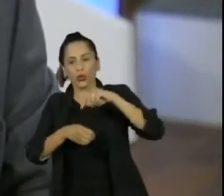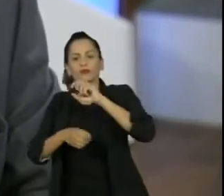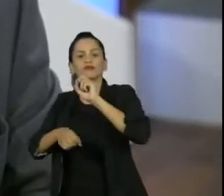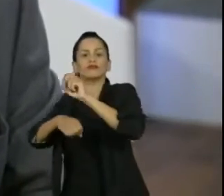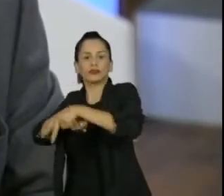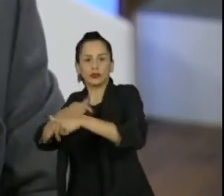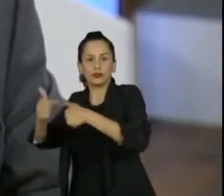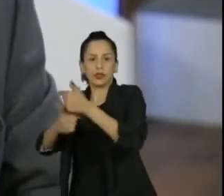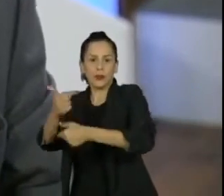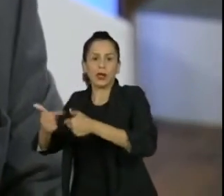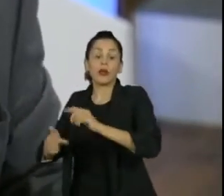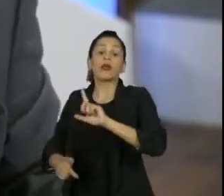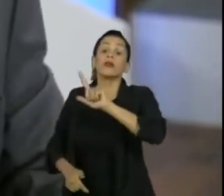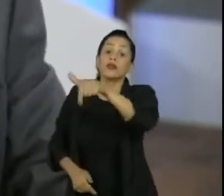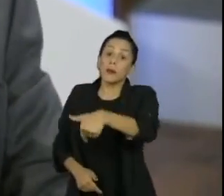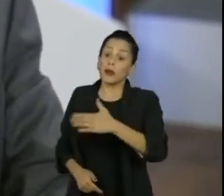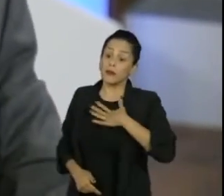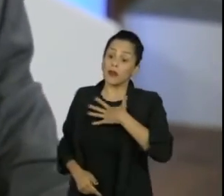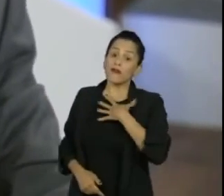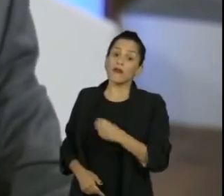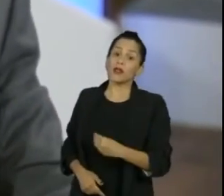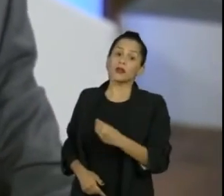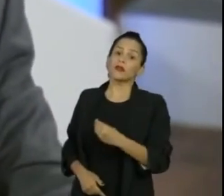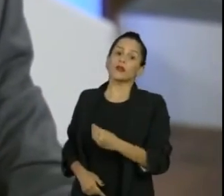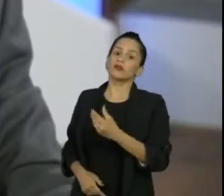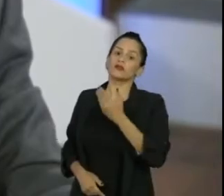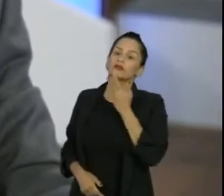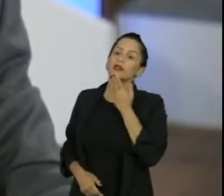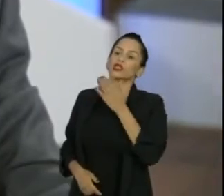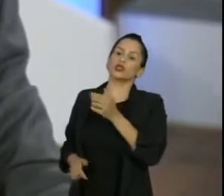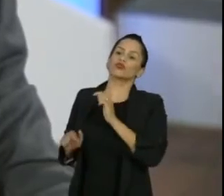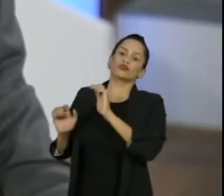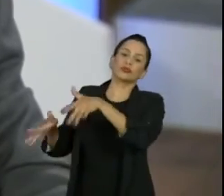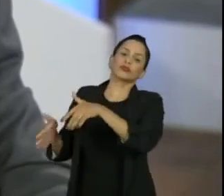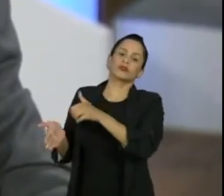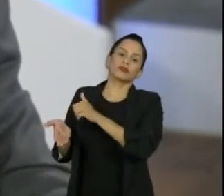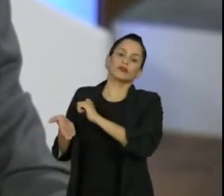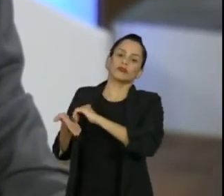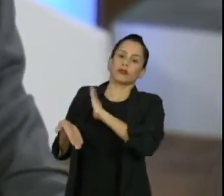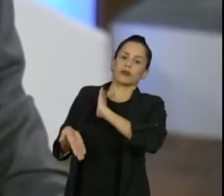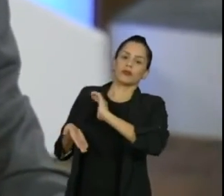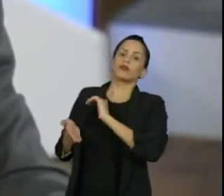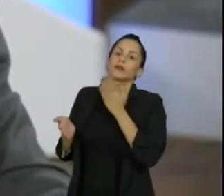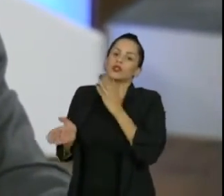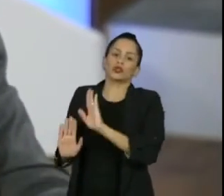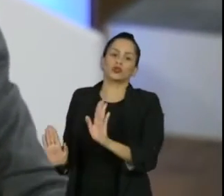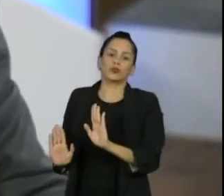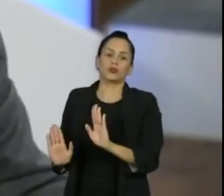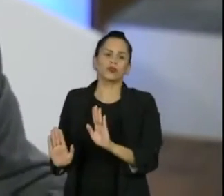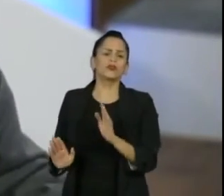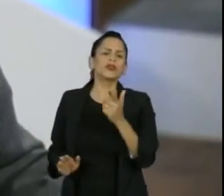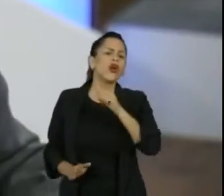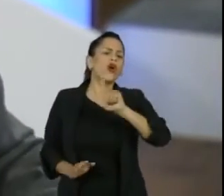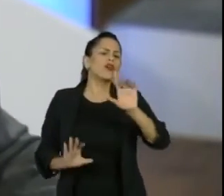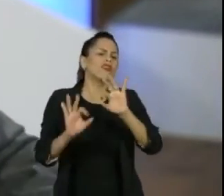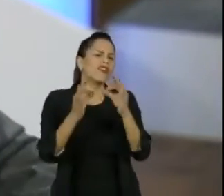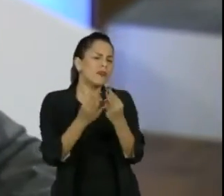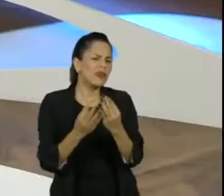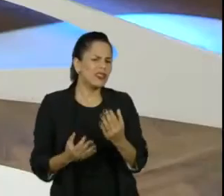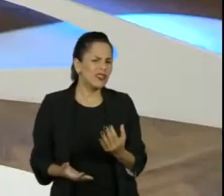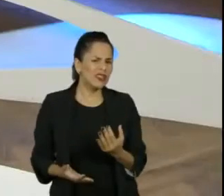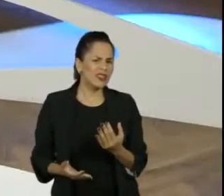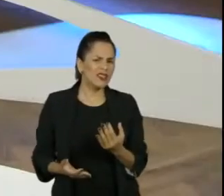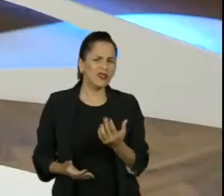ele pediu demissão. Né? Então, eu nunca pus filho dentro do Atlético. E o resto? O resto foi um cunhado que eu